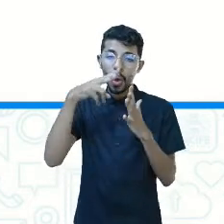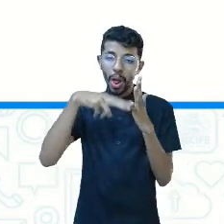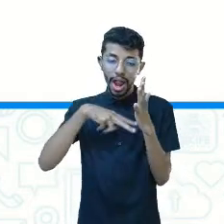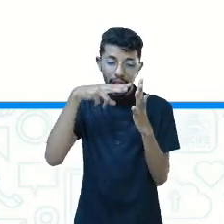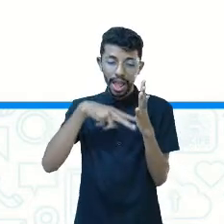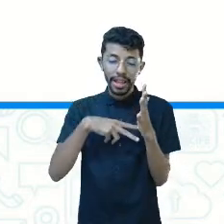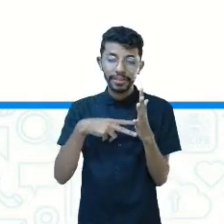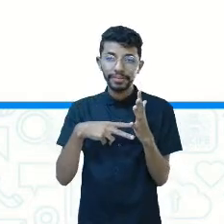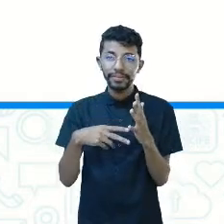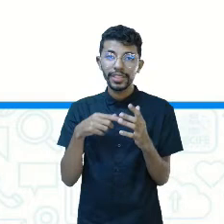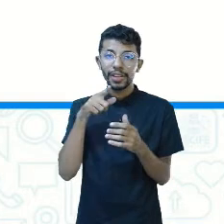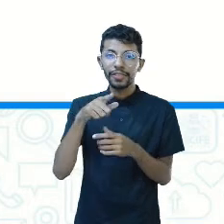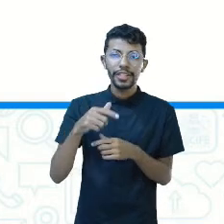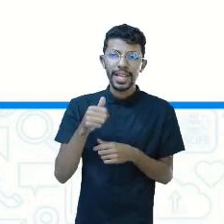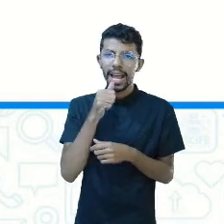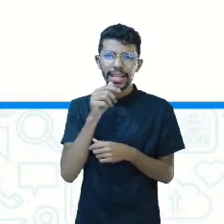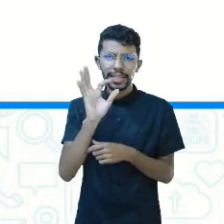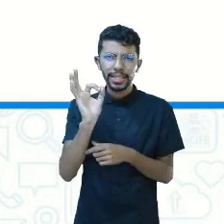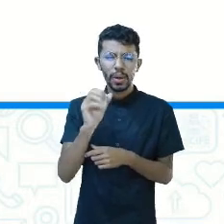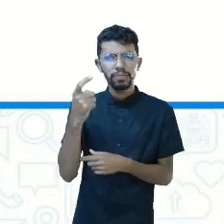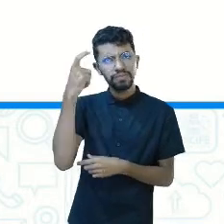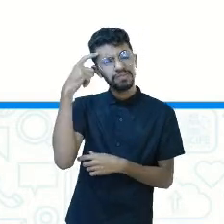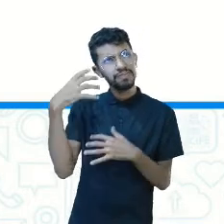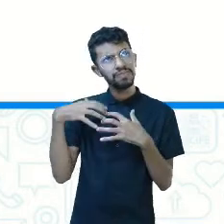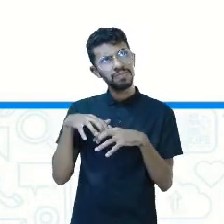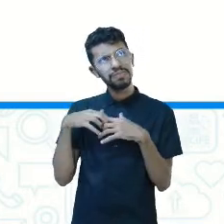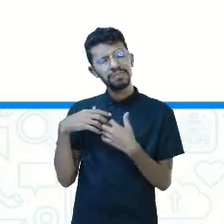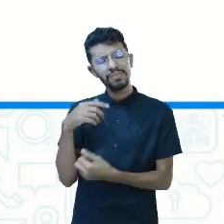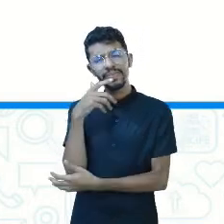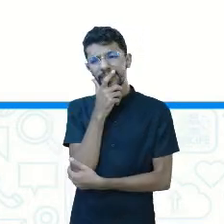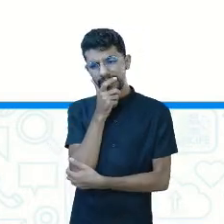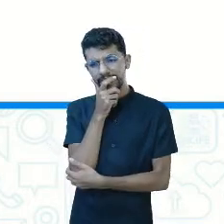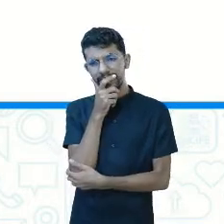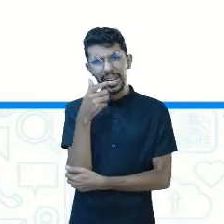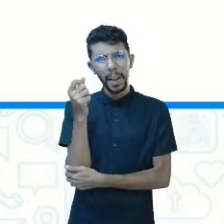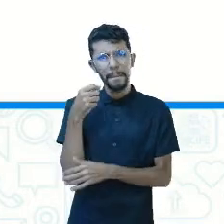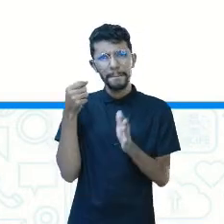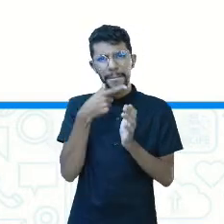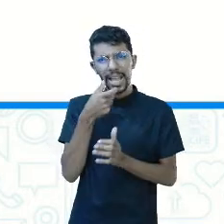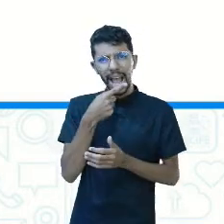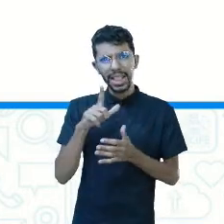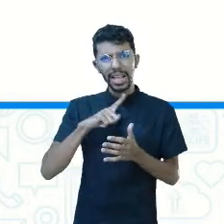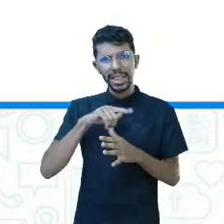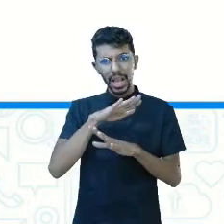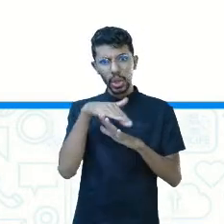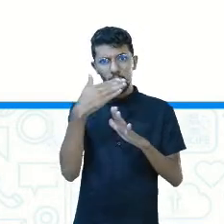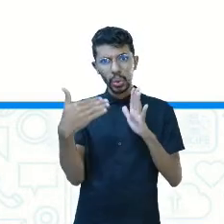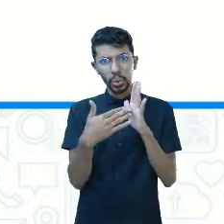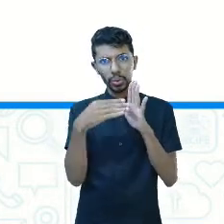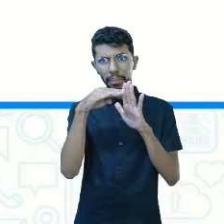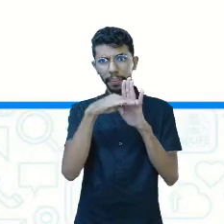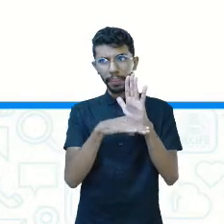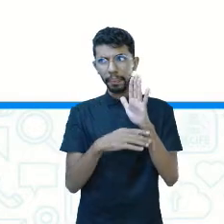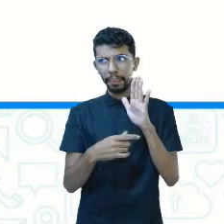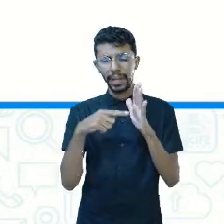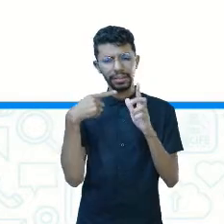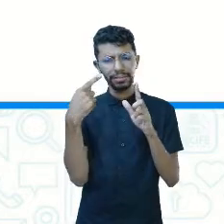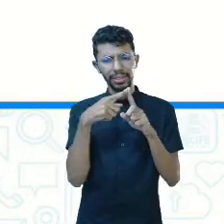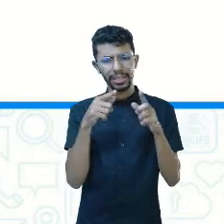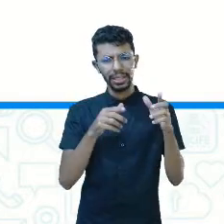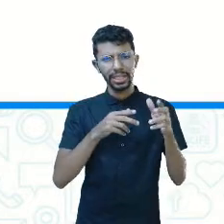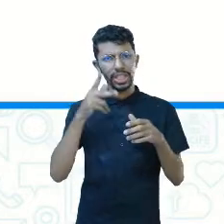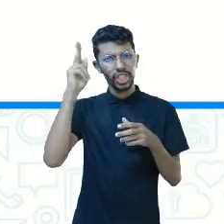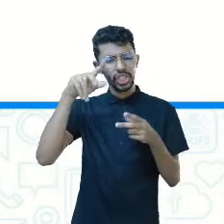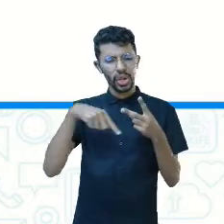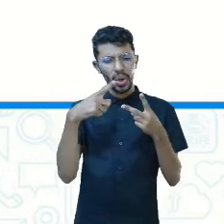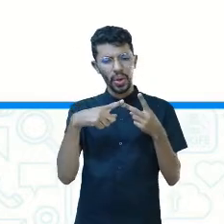piada, você não tinha parado para pensar nesse detalhe. Nossa, uma piada tem tudo isso, enredo, personagens,